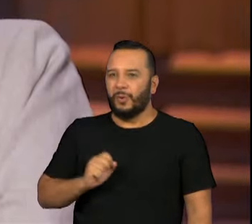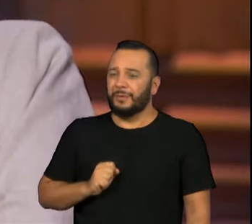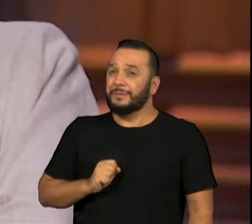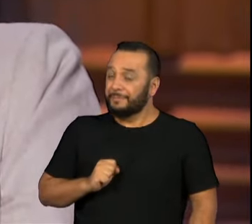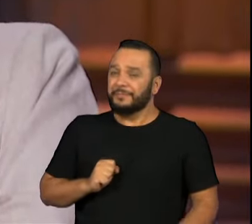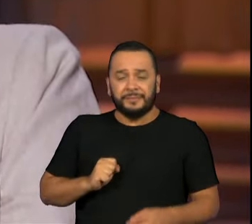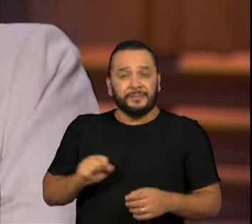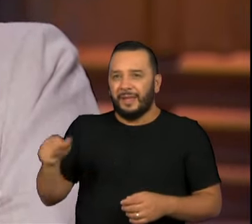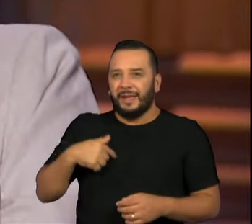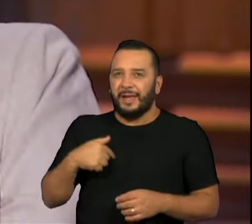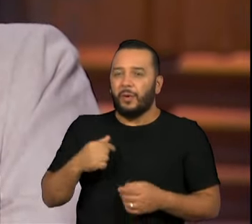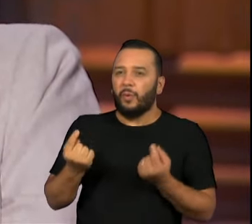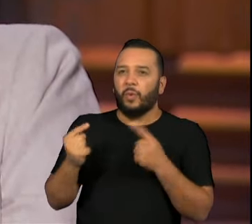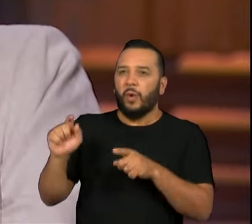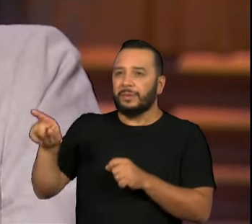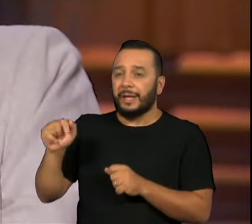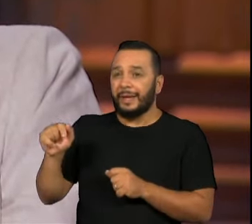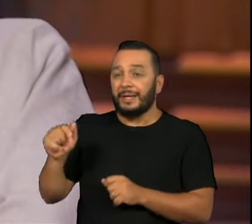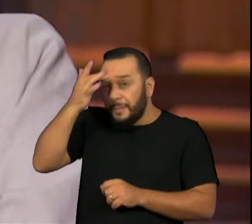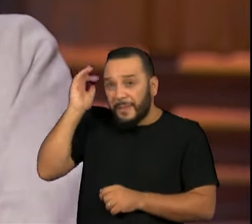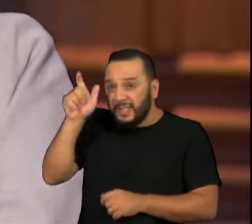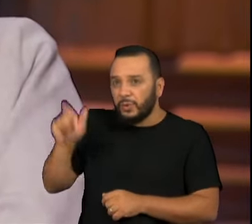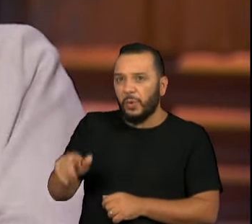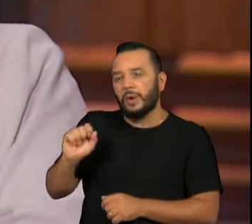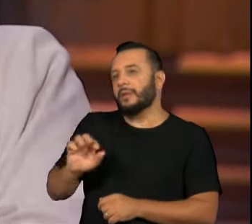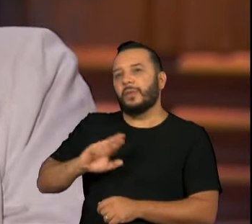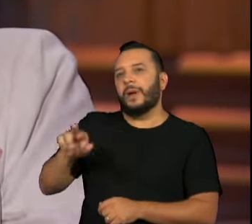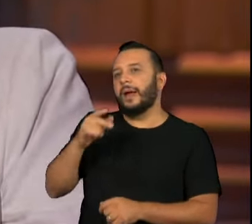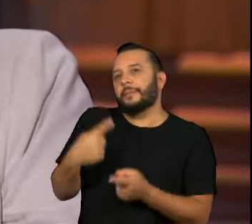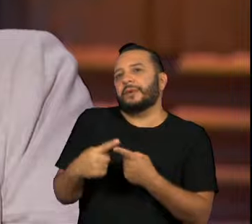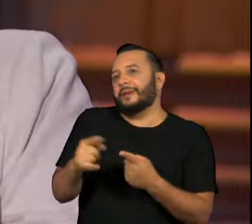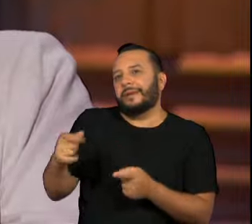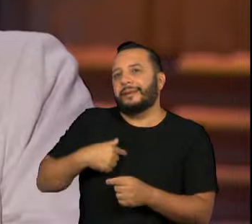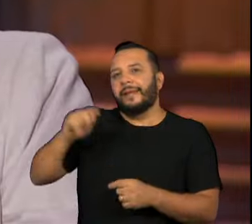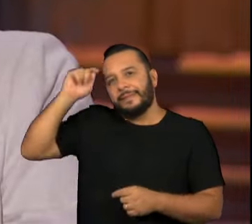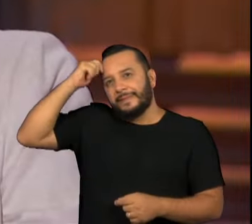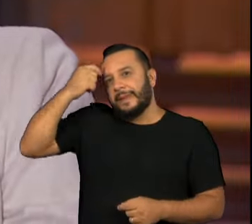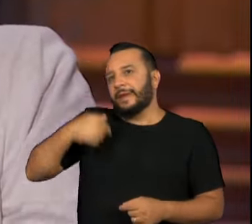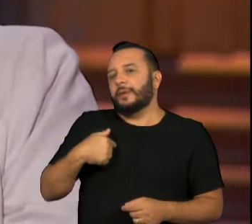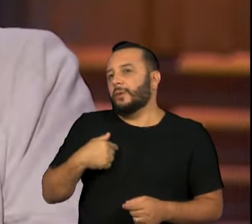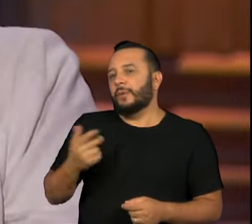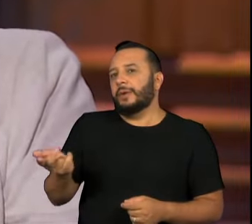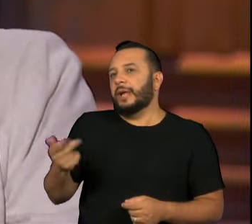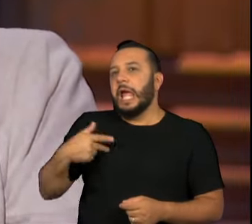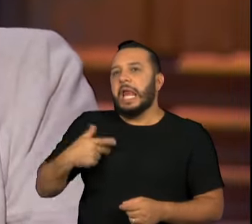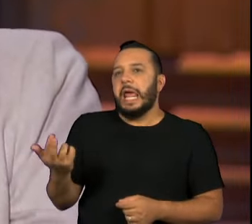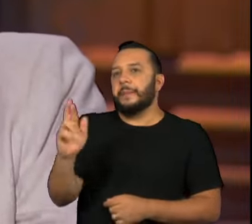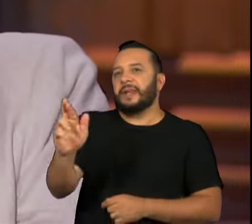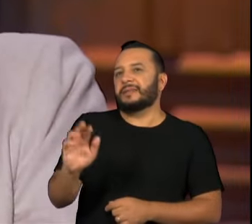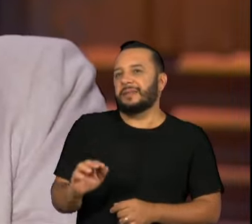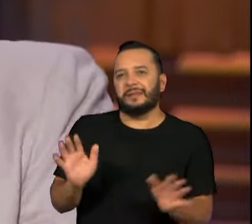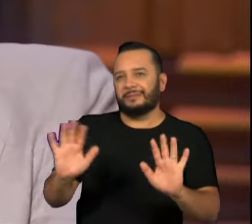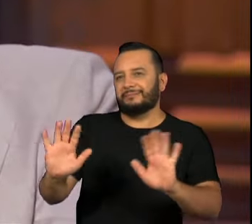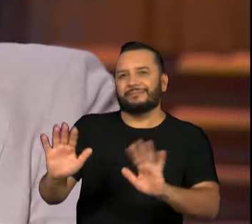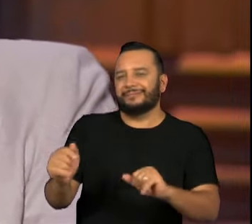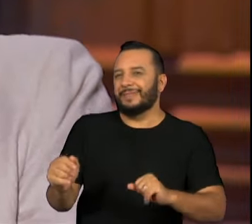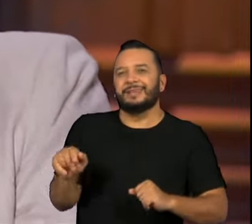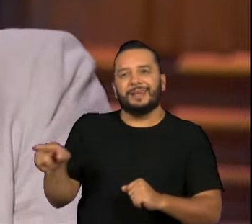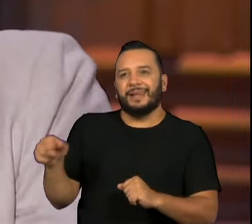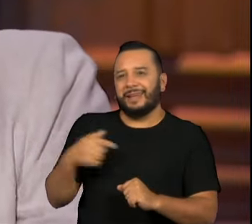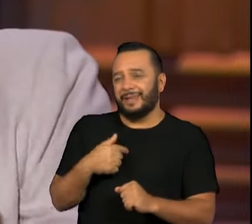Independente de ele ser negro ou não né porque não é o fato dele ser negro que faz com que eu é o que ele representa e o papel que ele se